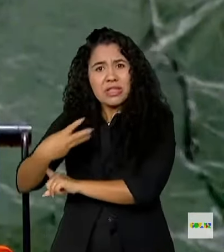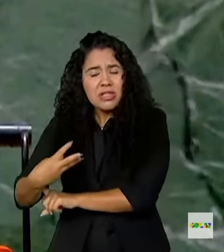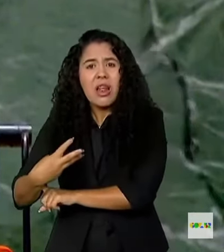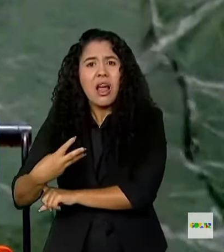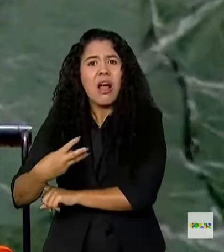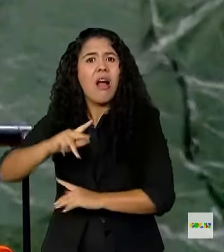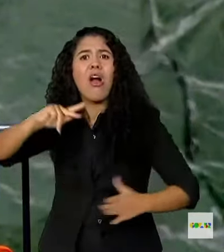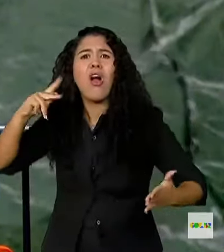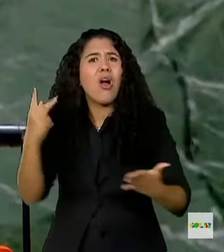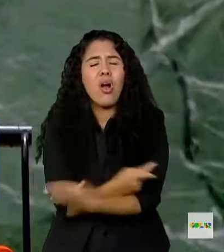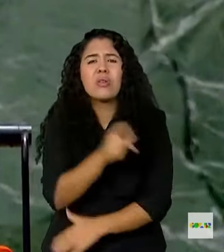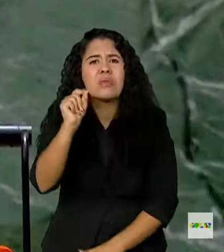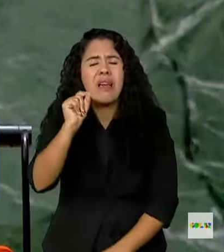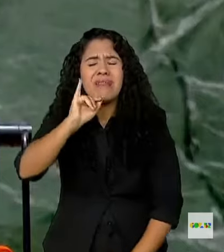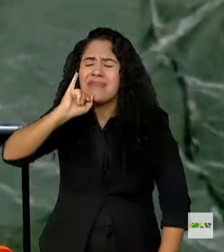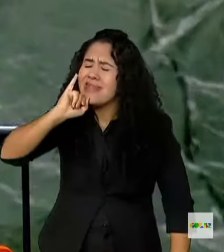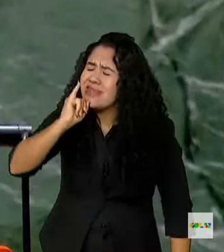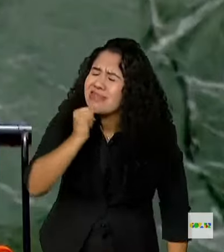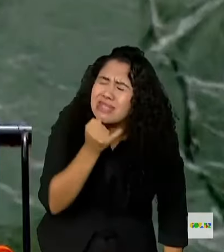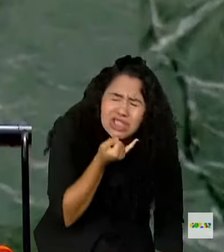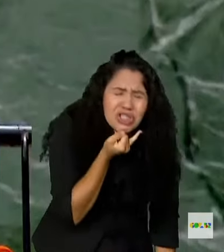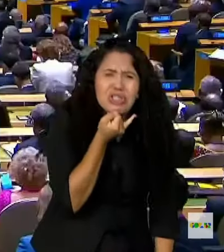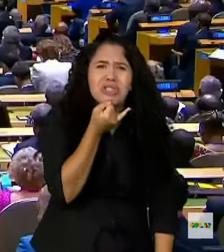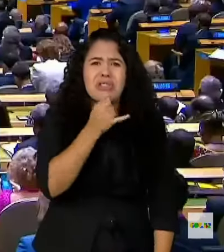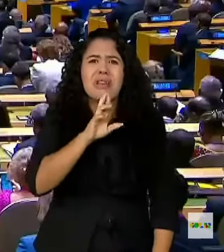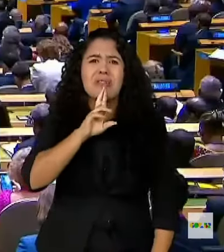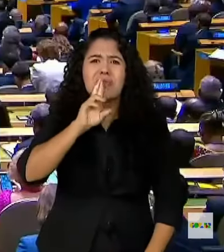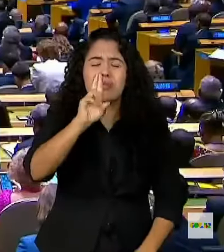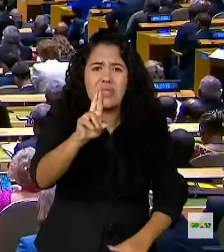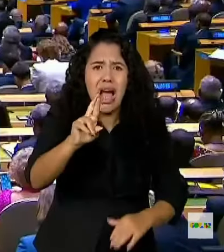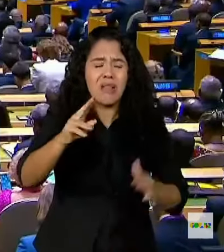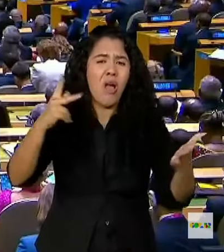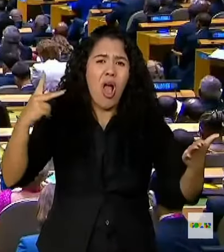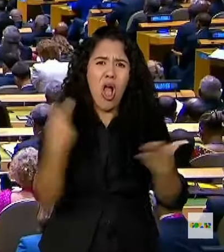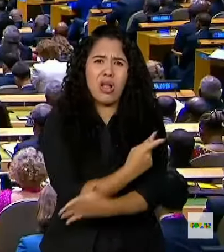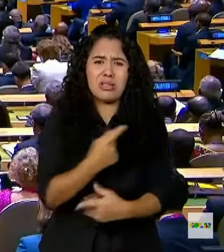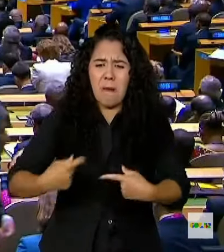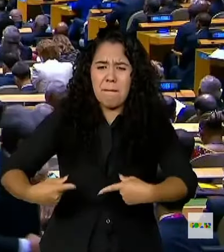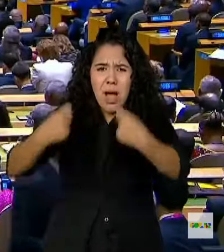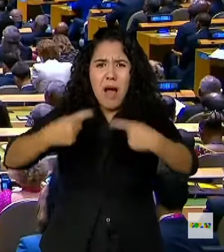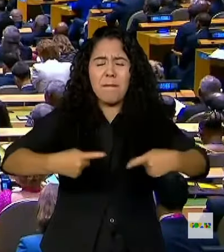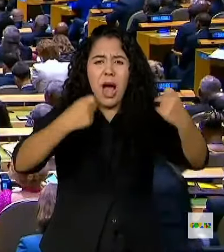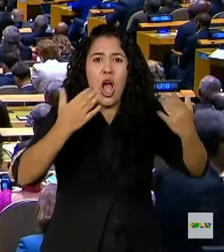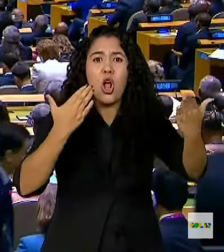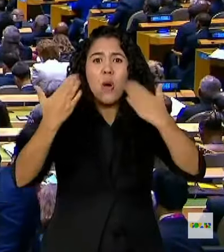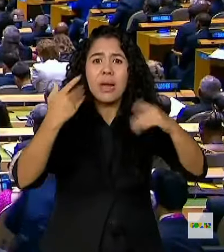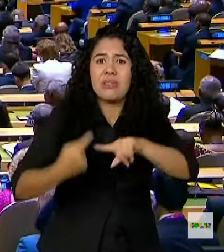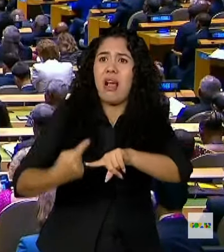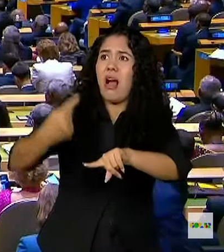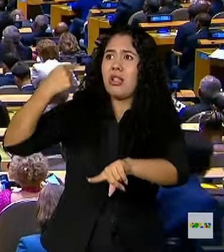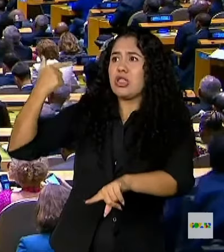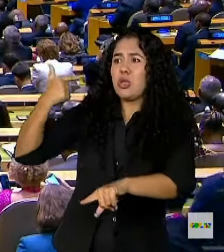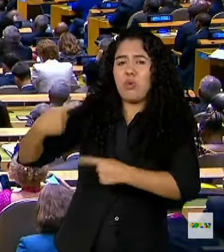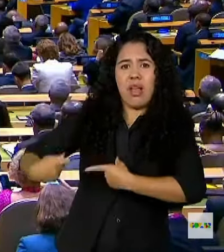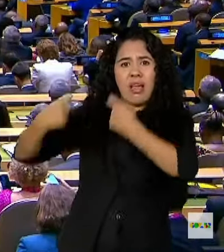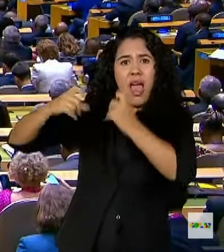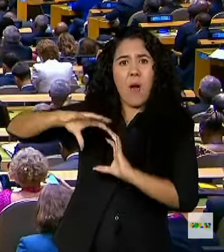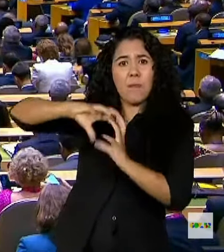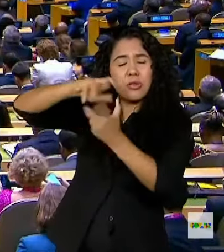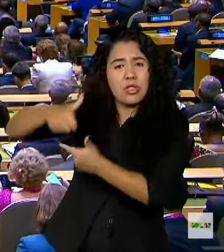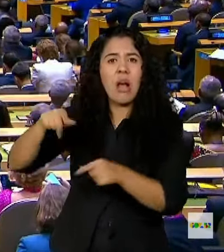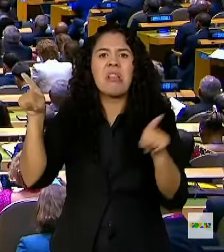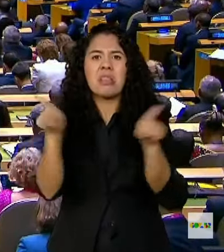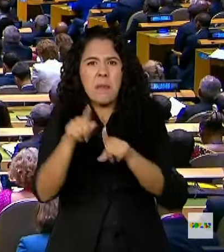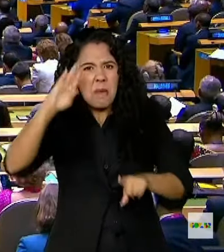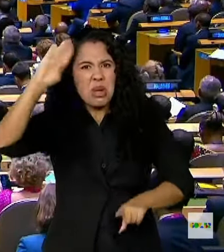o triste recorde do maior número de conflitos desde a Segunda Guerra Mundial. Os gastos militares